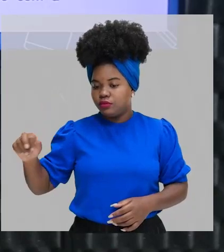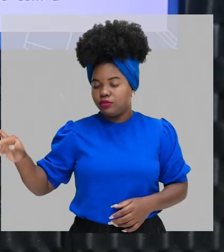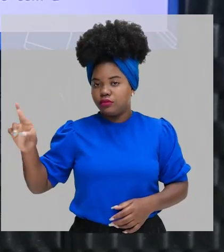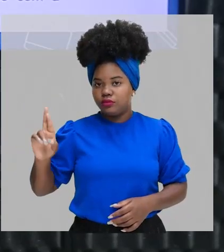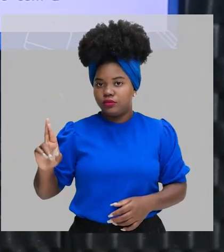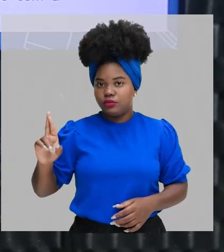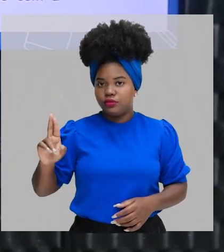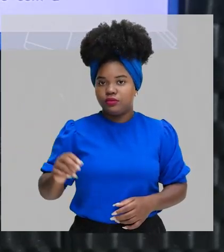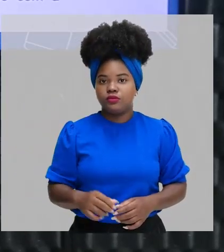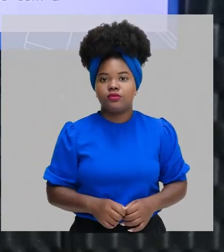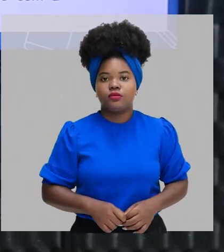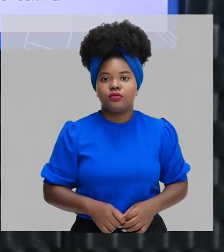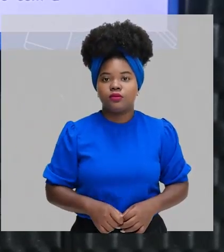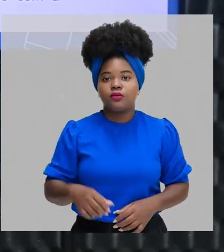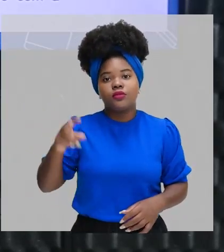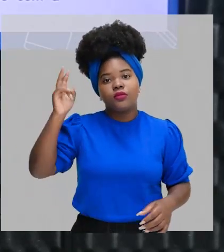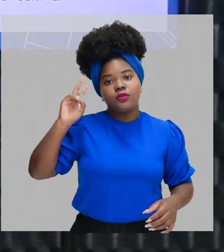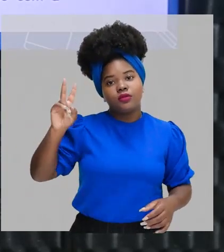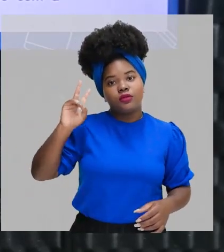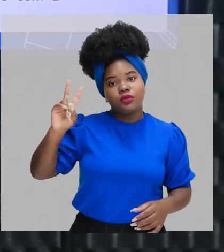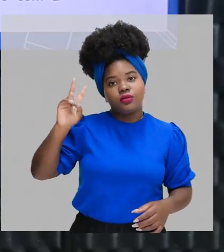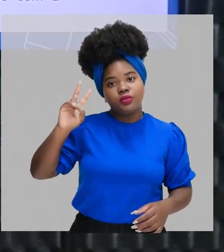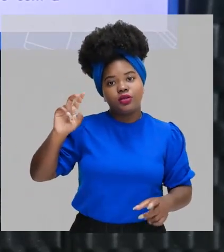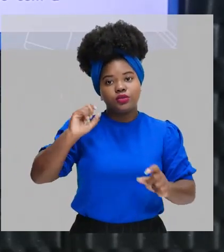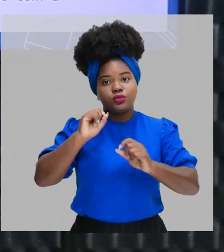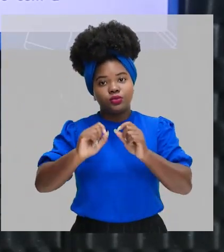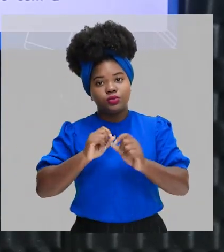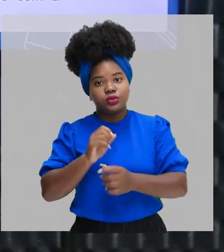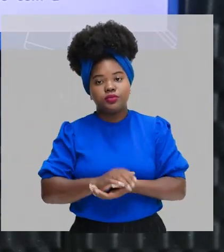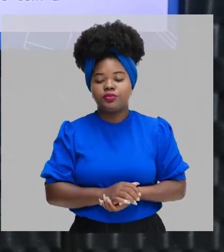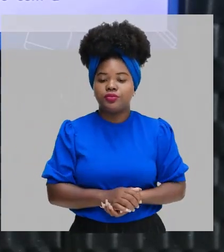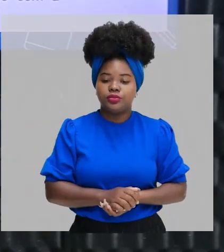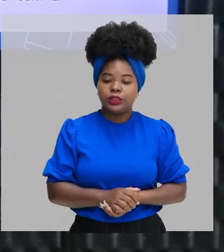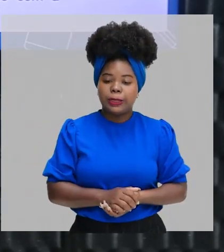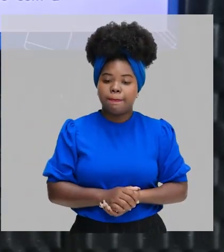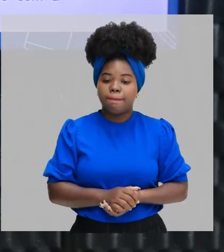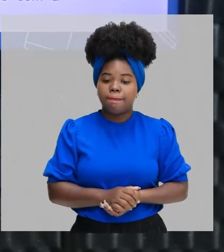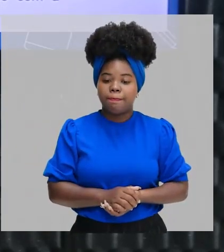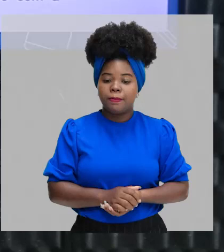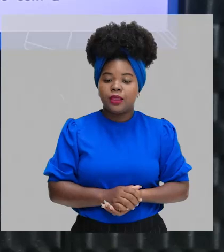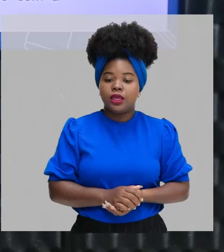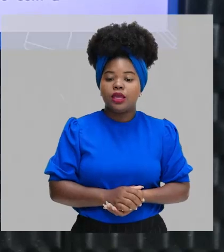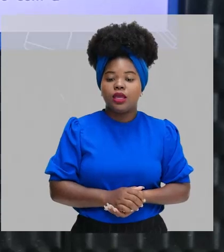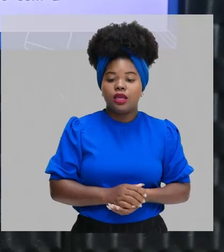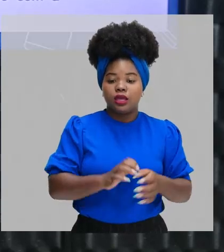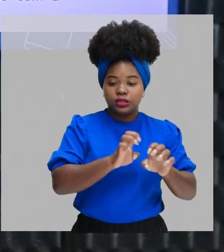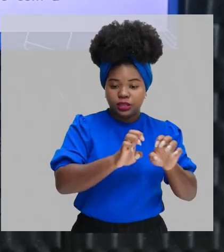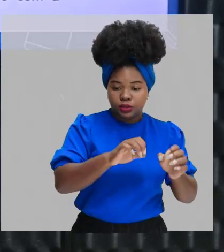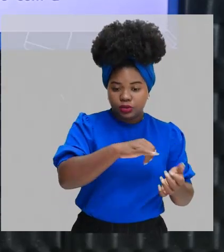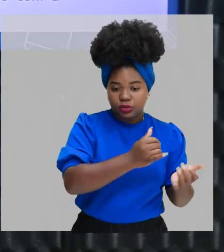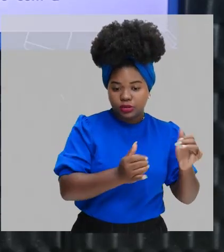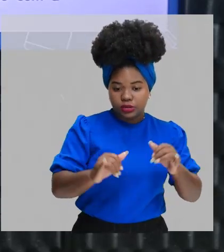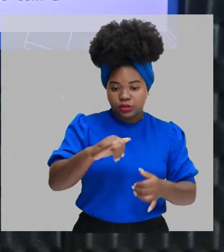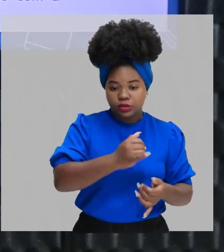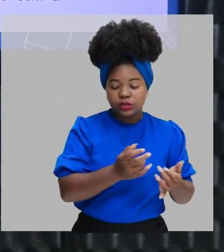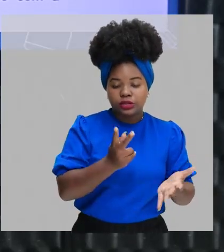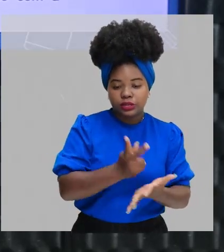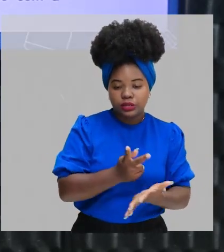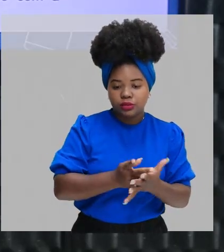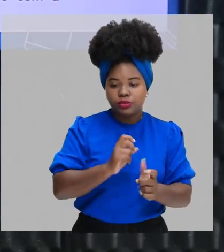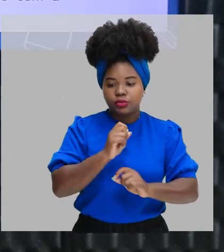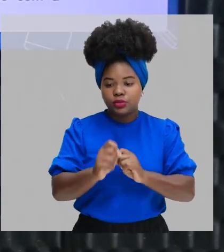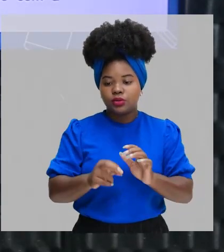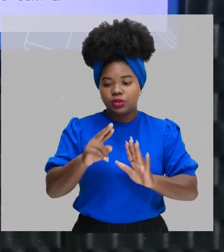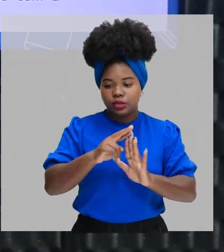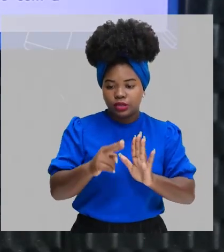ar atmosférico. Lembrando que a estequiometria a gente vai resolver sempre por regra de 3. Então,